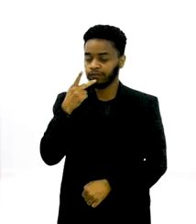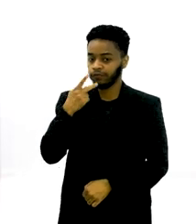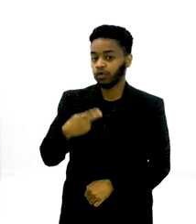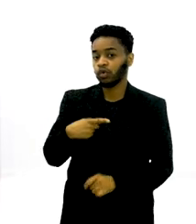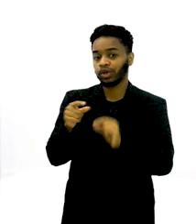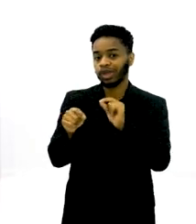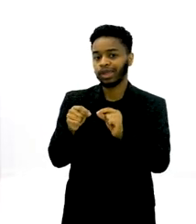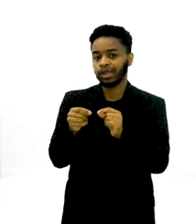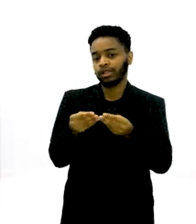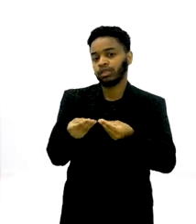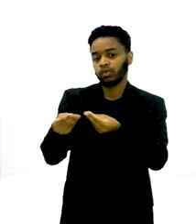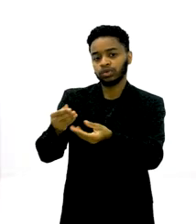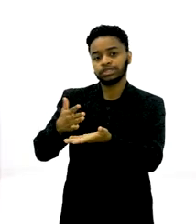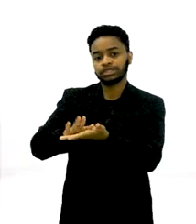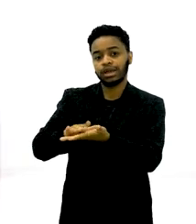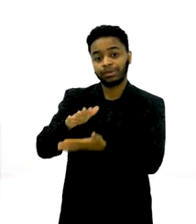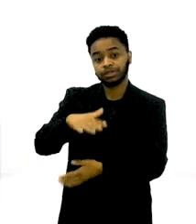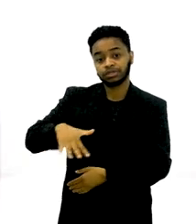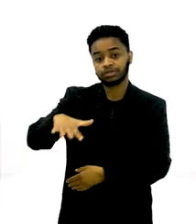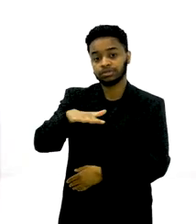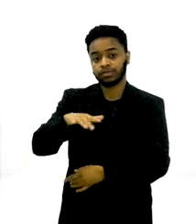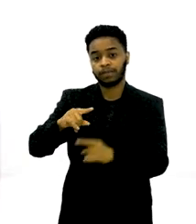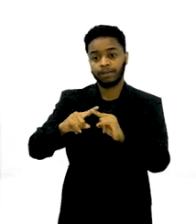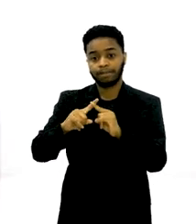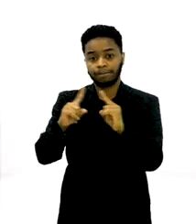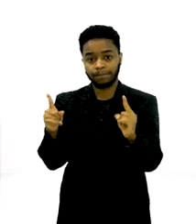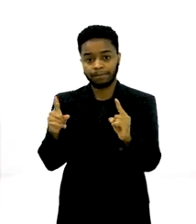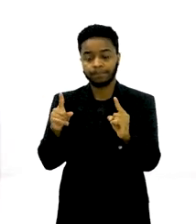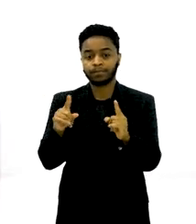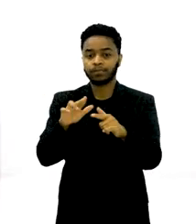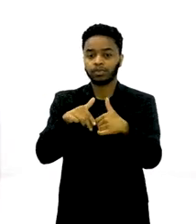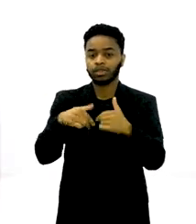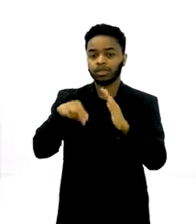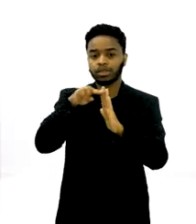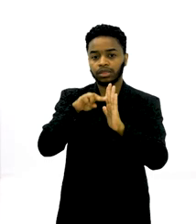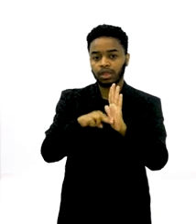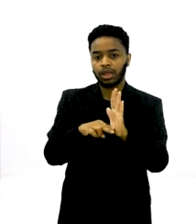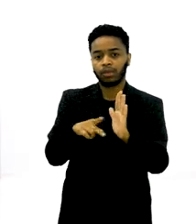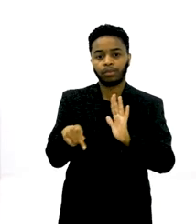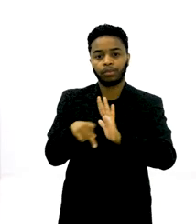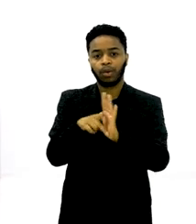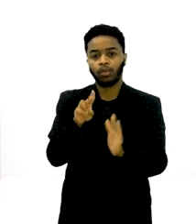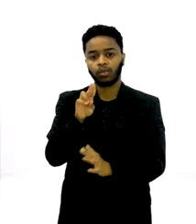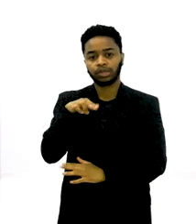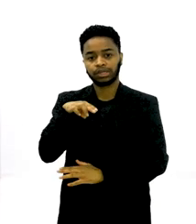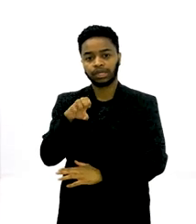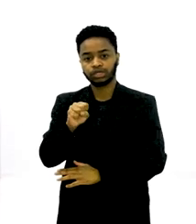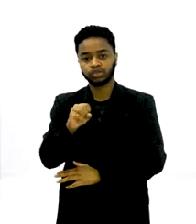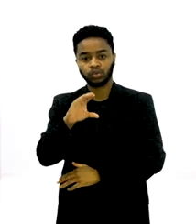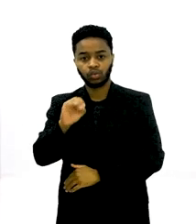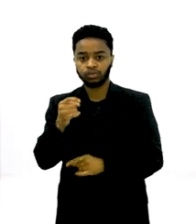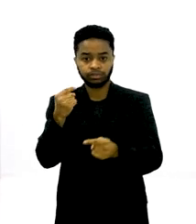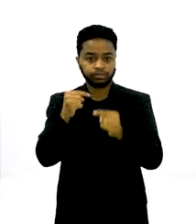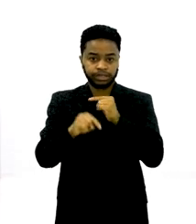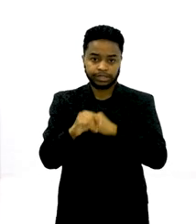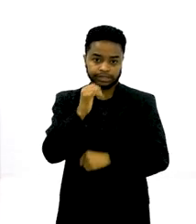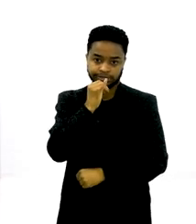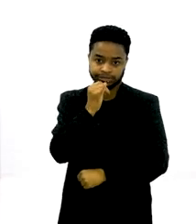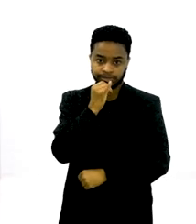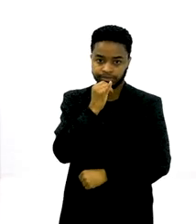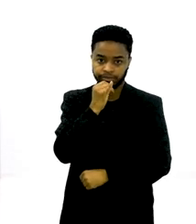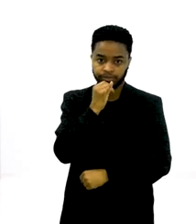encaminhado o samba em geral porém pela pelas normas da Unesco não se enquadrava por exemplo